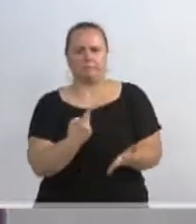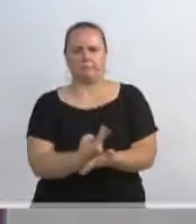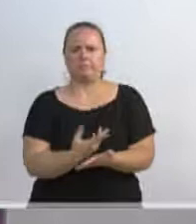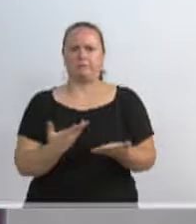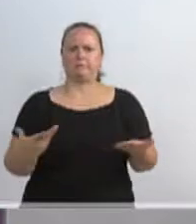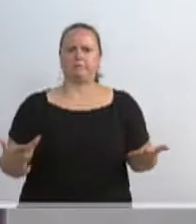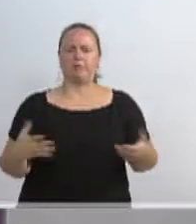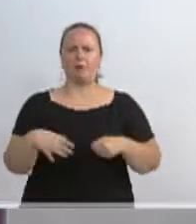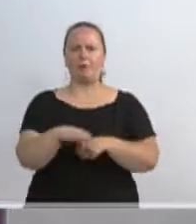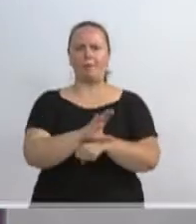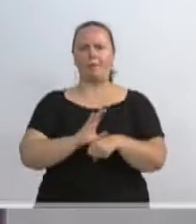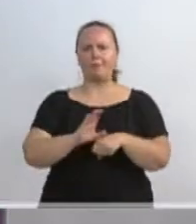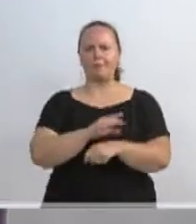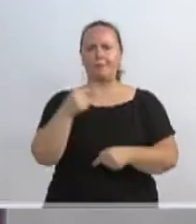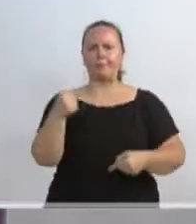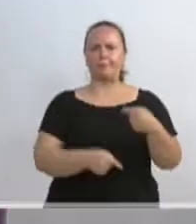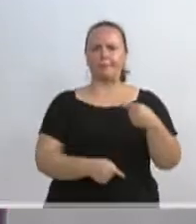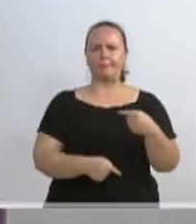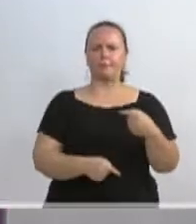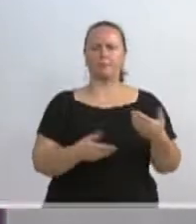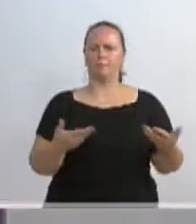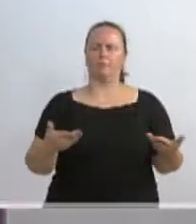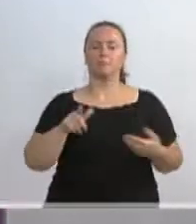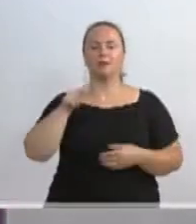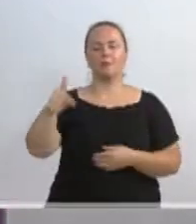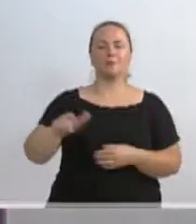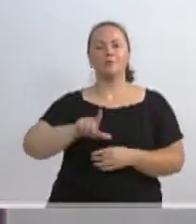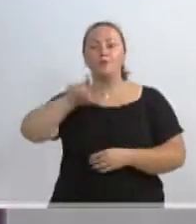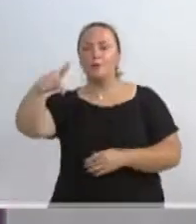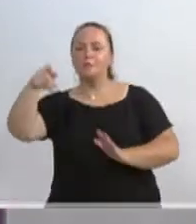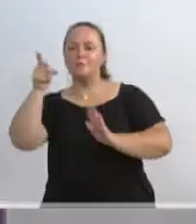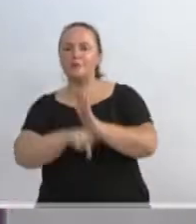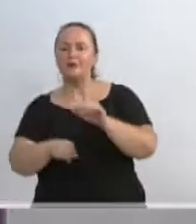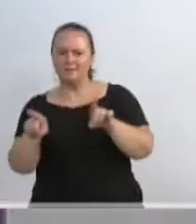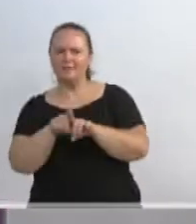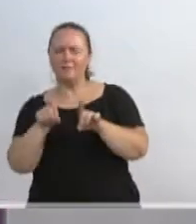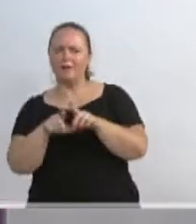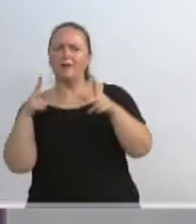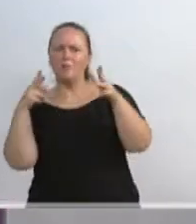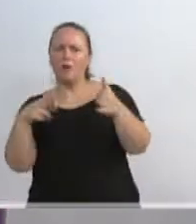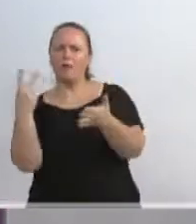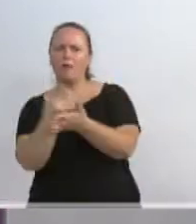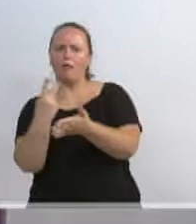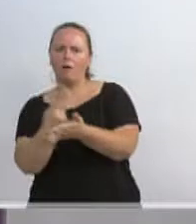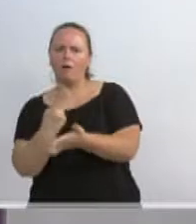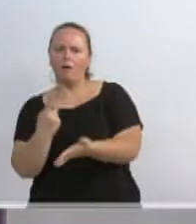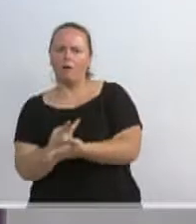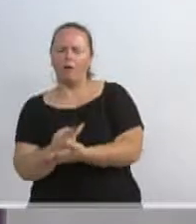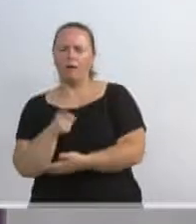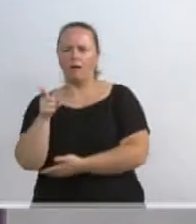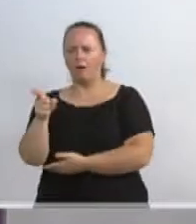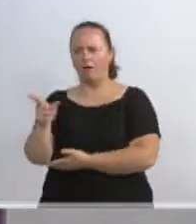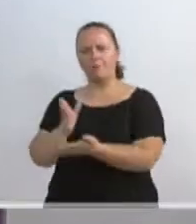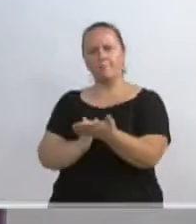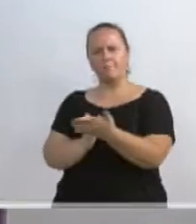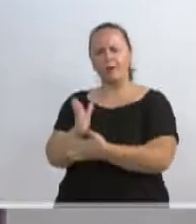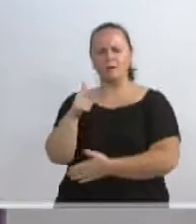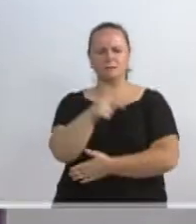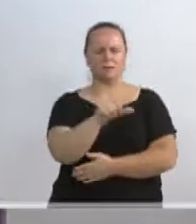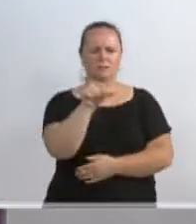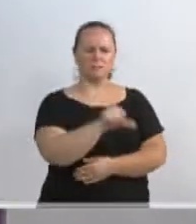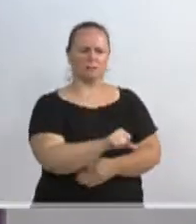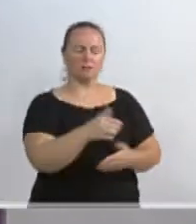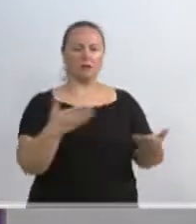e aí chega um outro projeto que também tem visto é inconstitucional e não passa e aí se nós